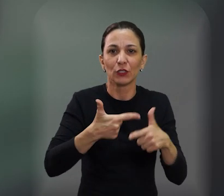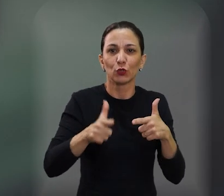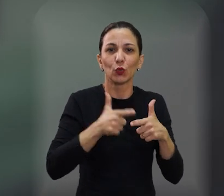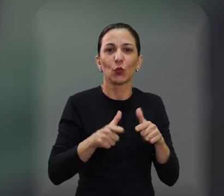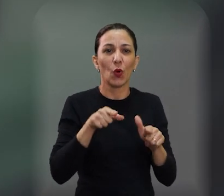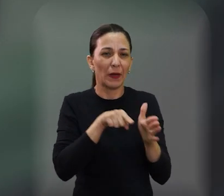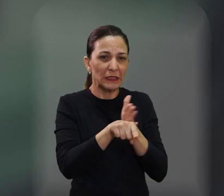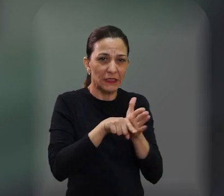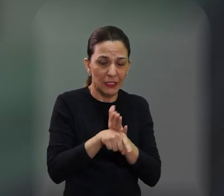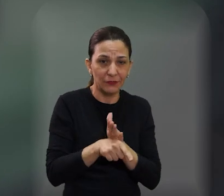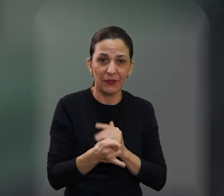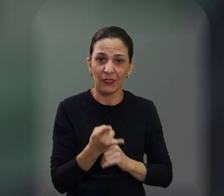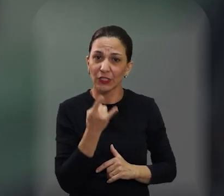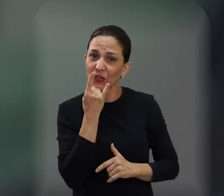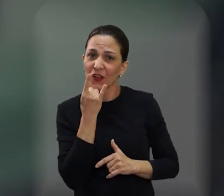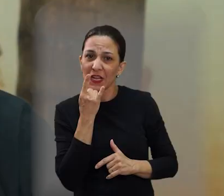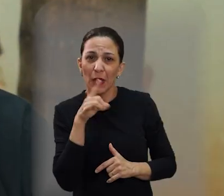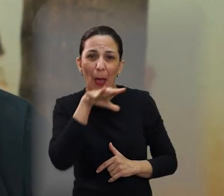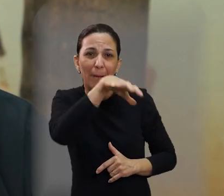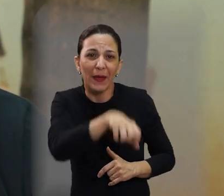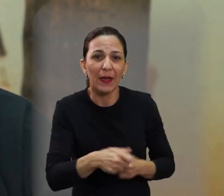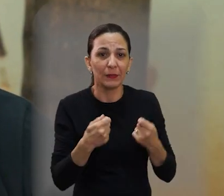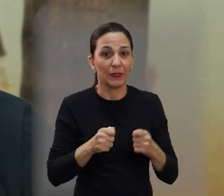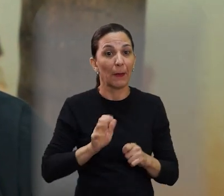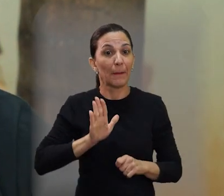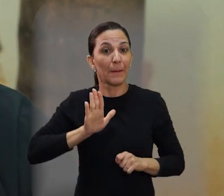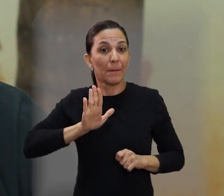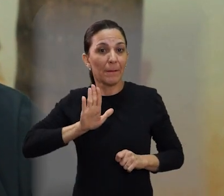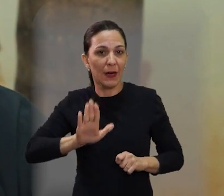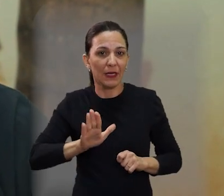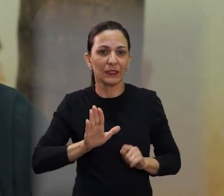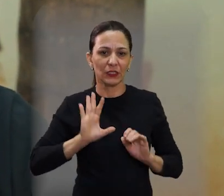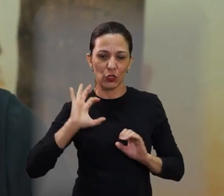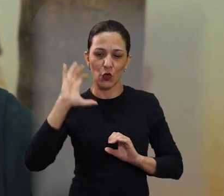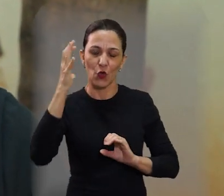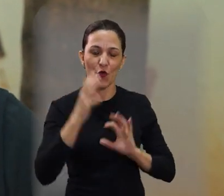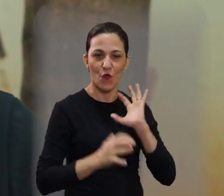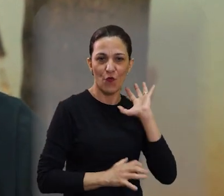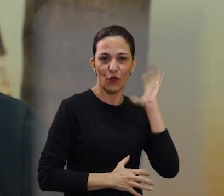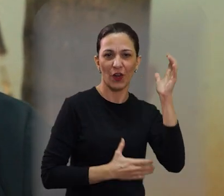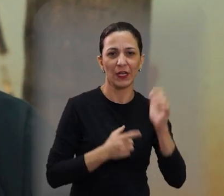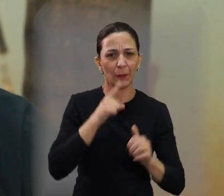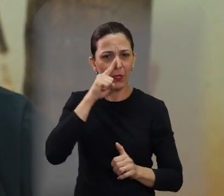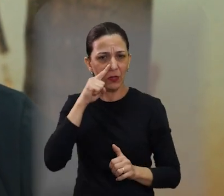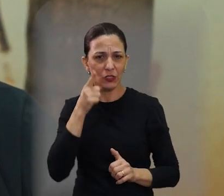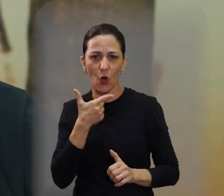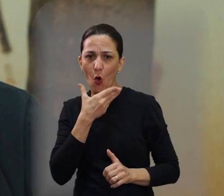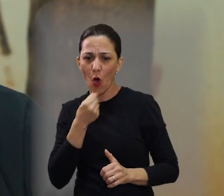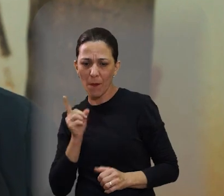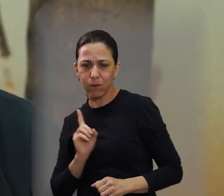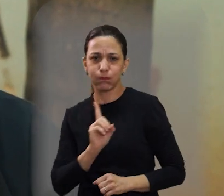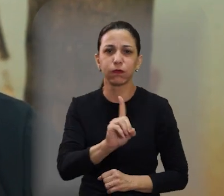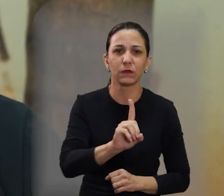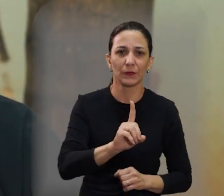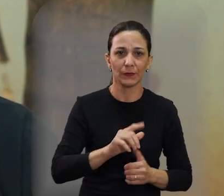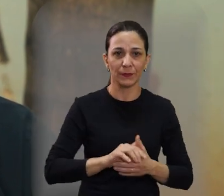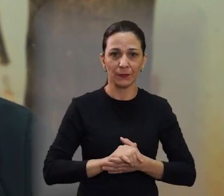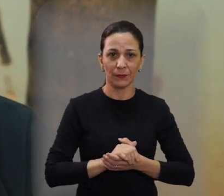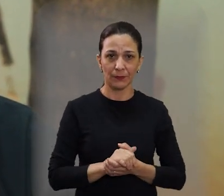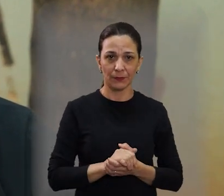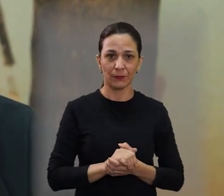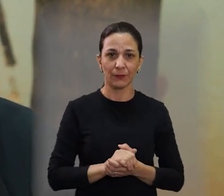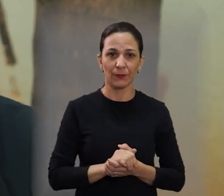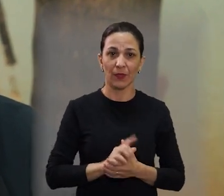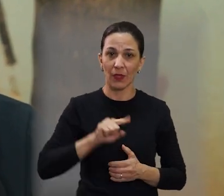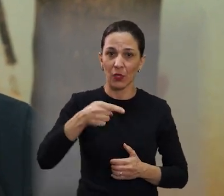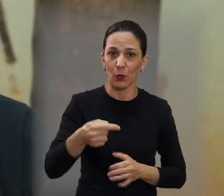está amedrontando a cidade, destruindo lavouras. Só que ele acaba entrando numa floresta perigosa, isolada, e